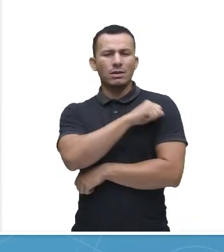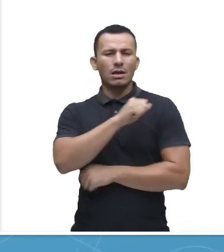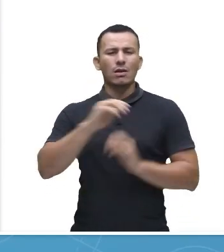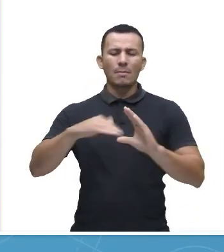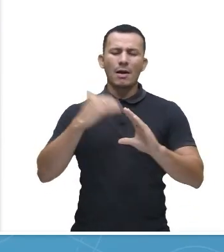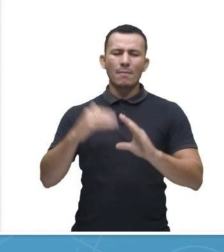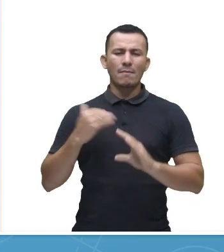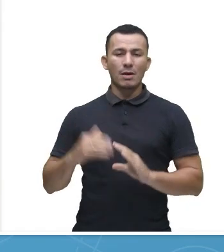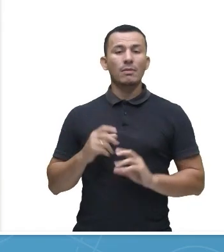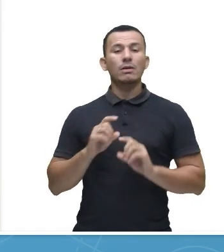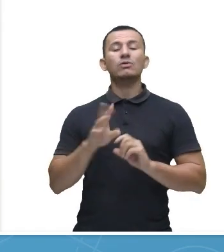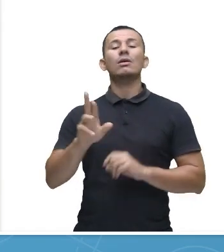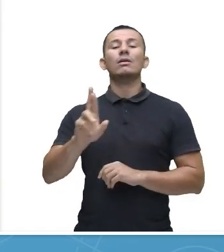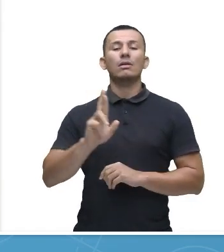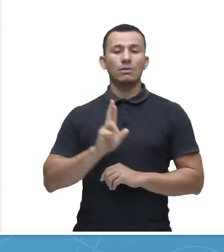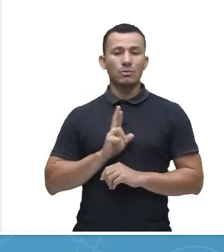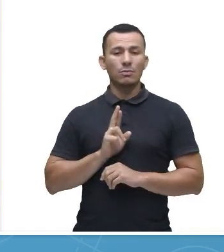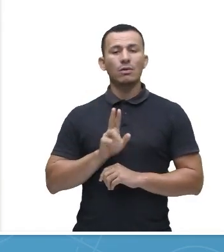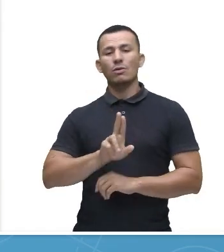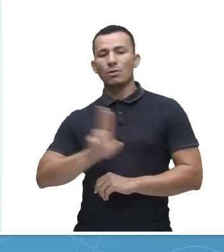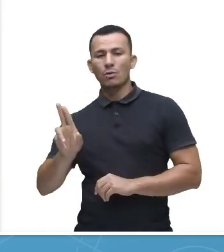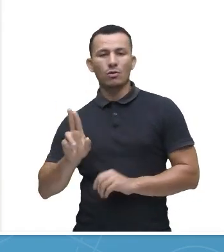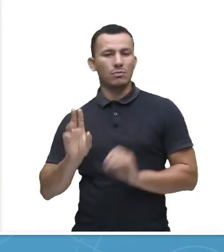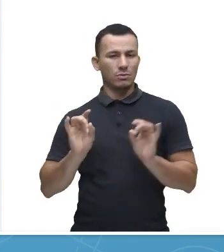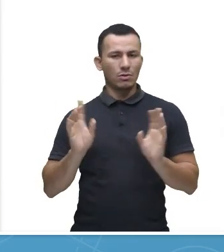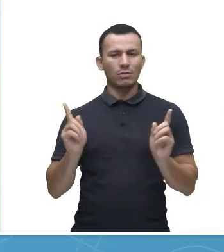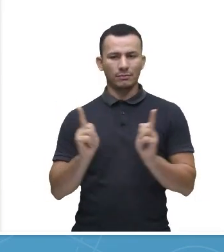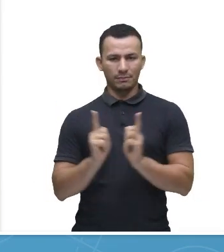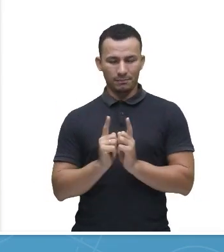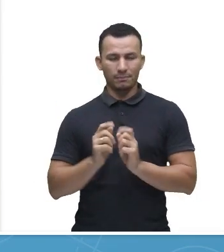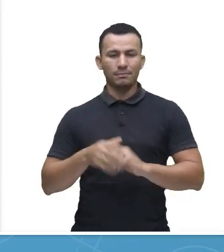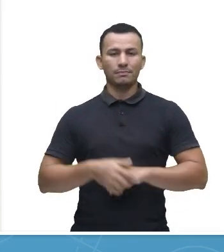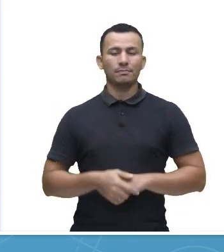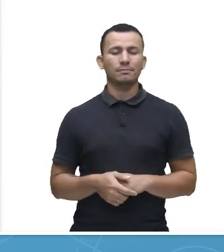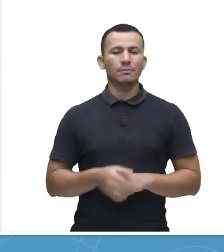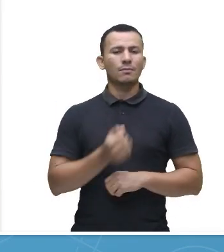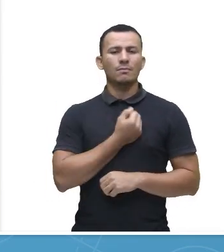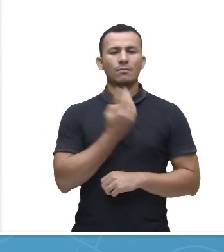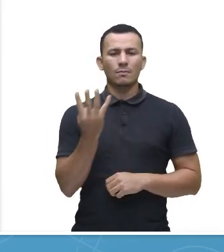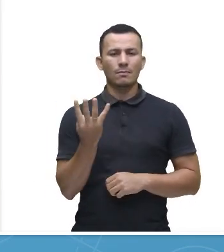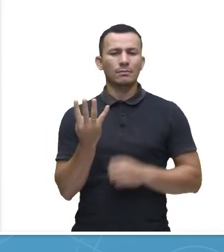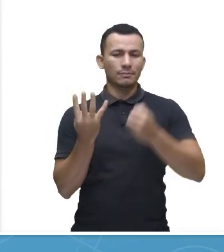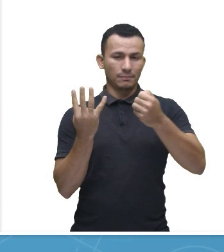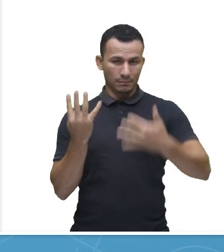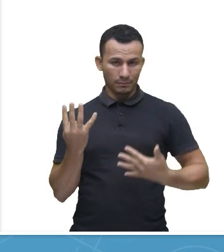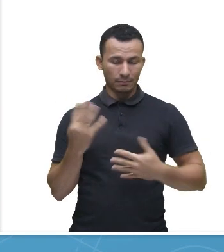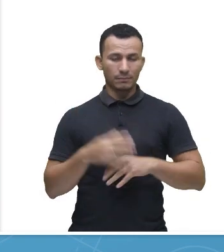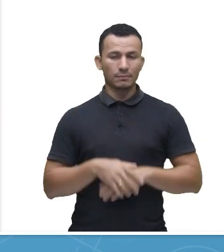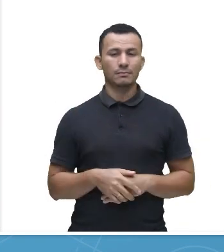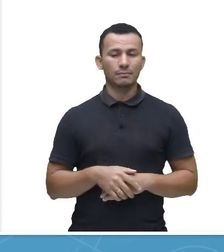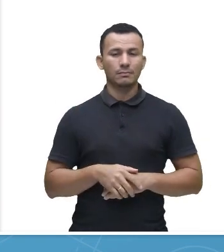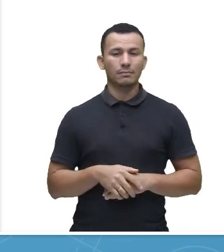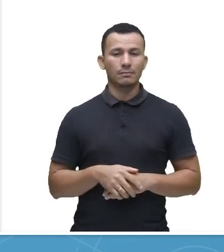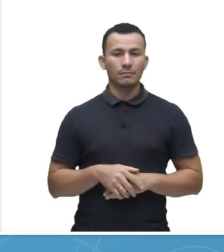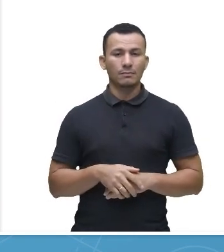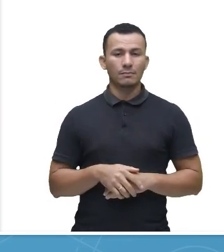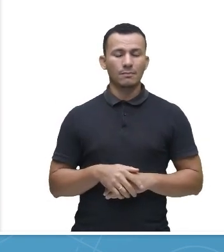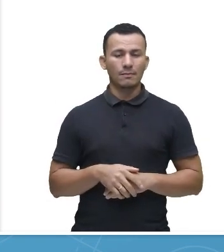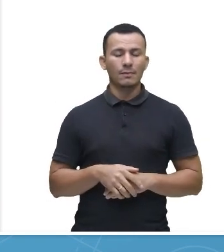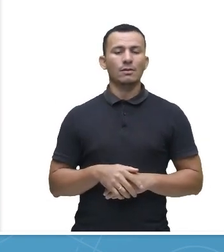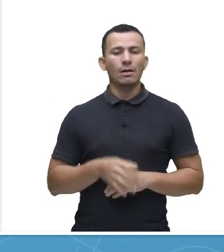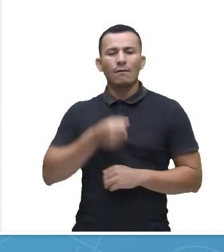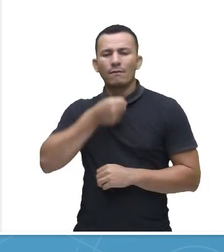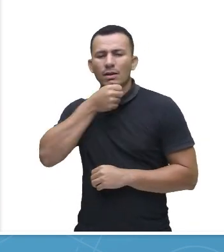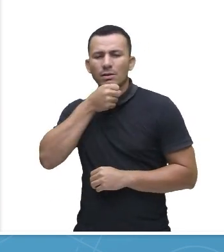colocando somente a resposta ali e o seu nome, tá bom? Vamos ver qual é a quarta questão. As alterações que ocorrem no processo